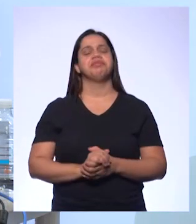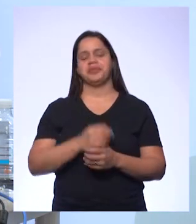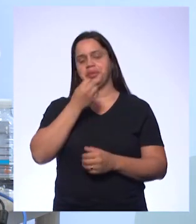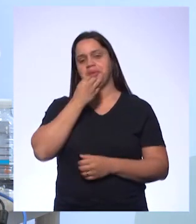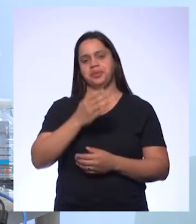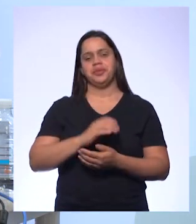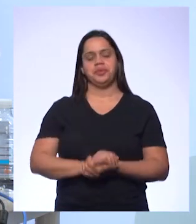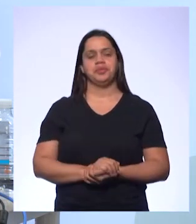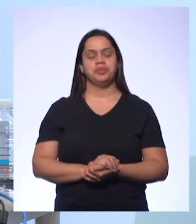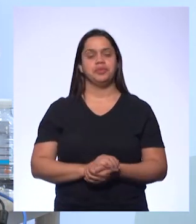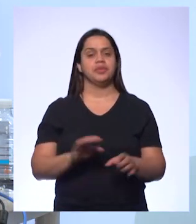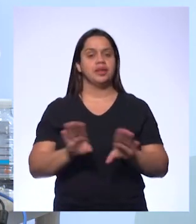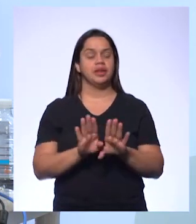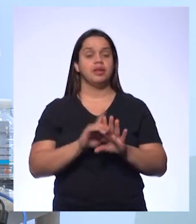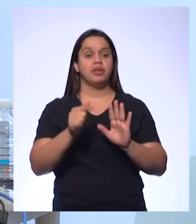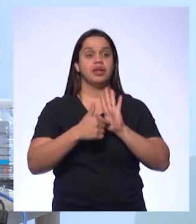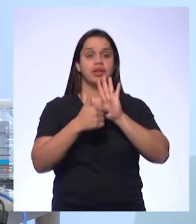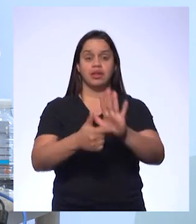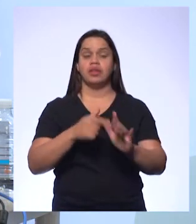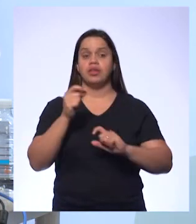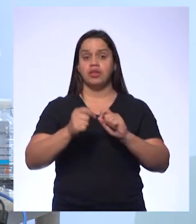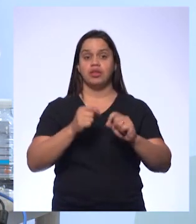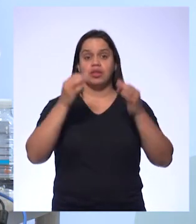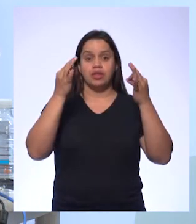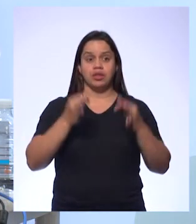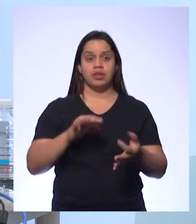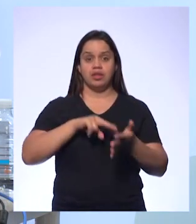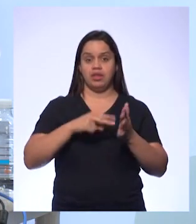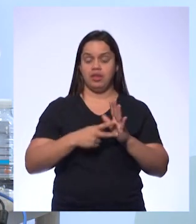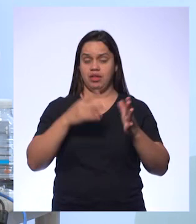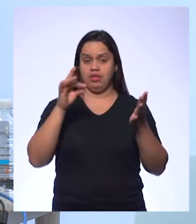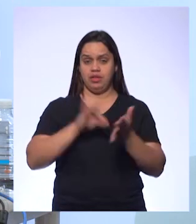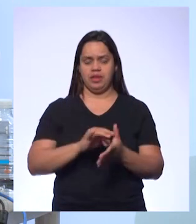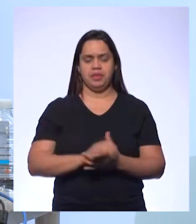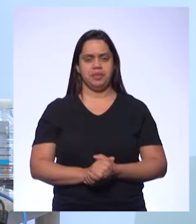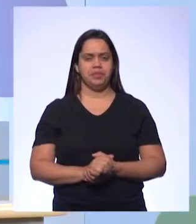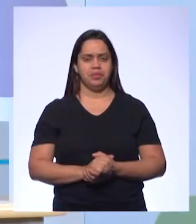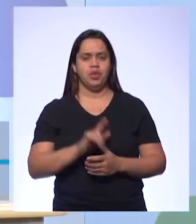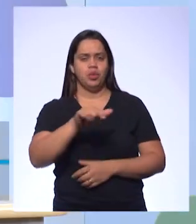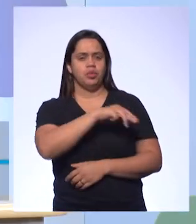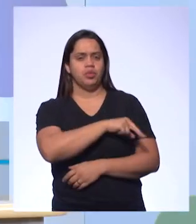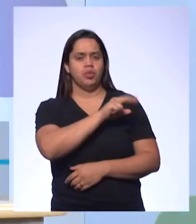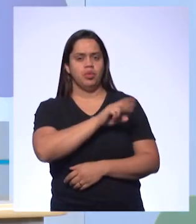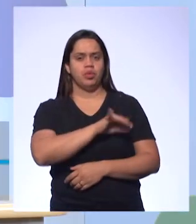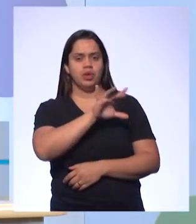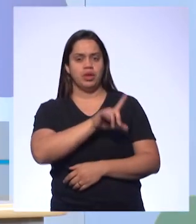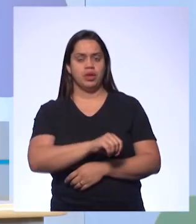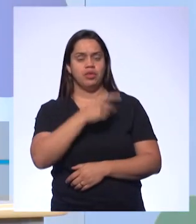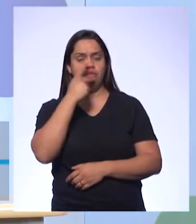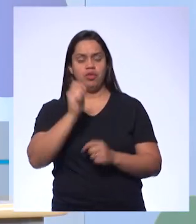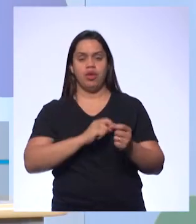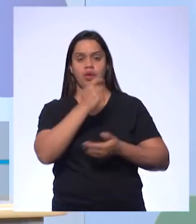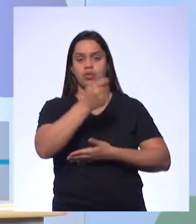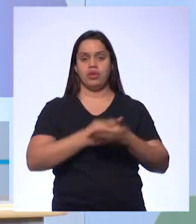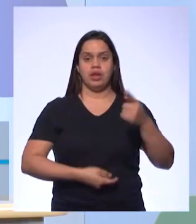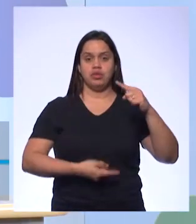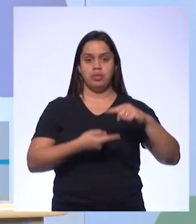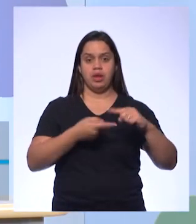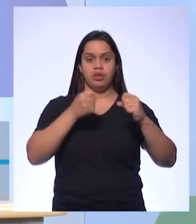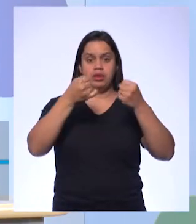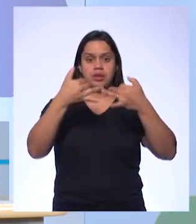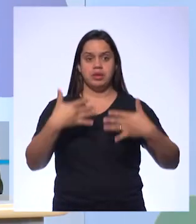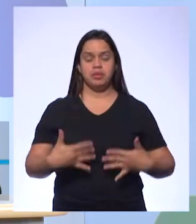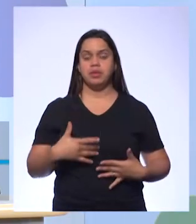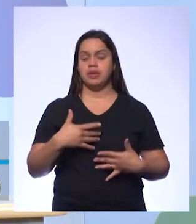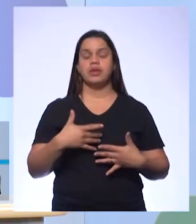dicionário. Que dão encenações verdadeiras a Giovana. Ó, o Murilo da Silva diz, é um texto pequeno que explica o